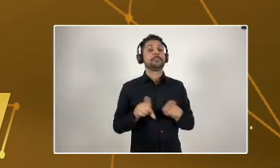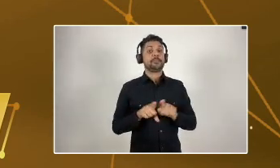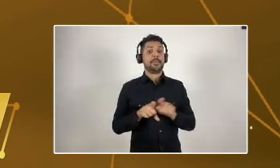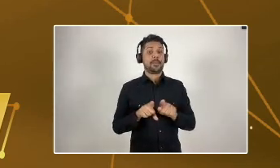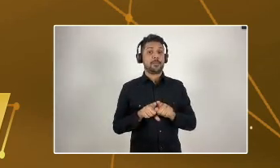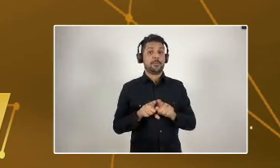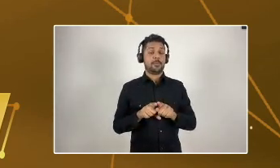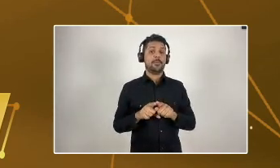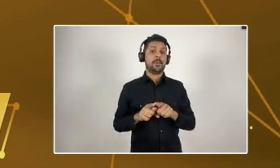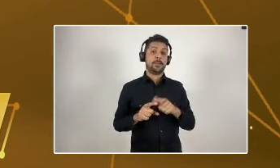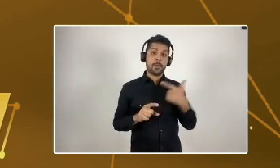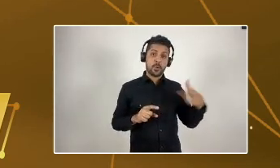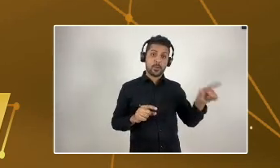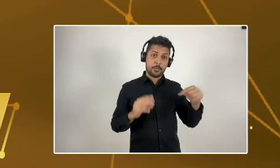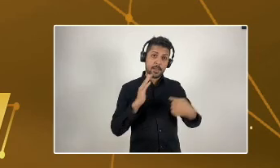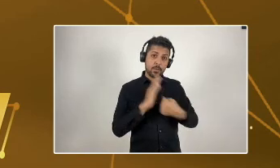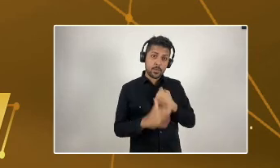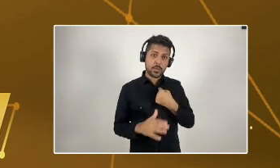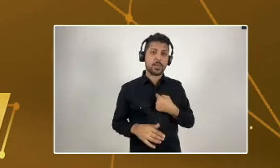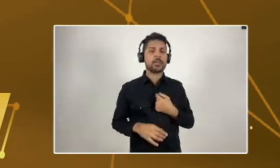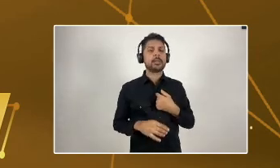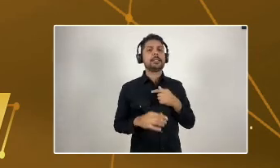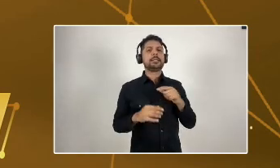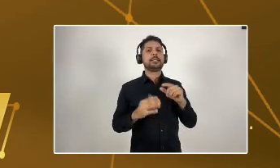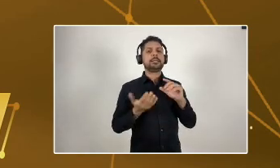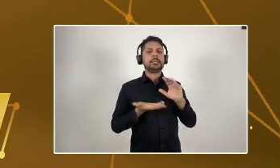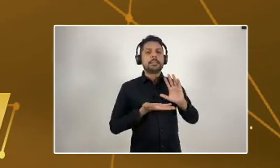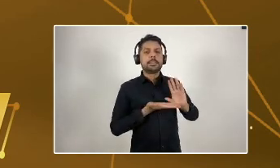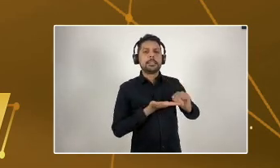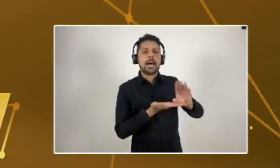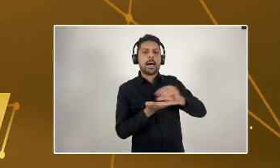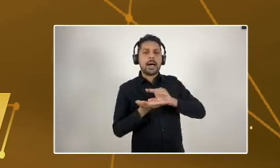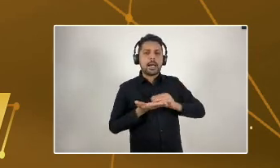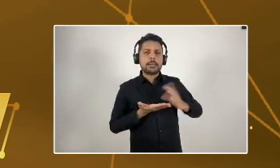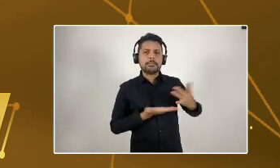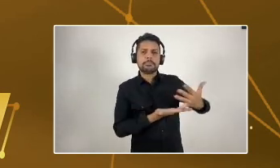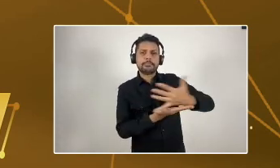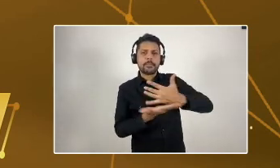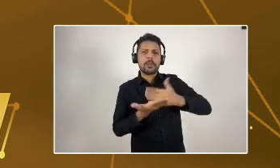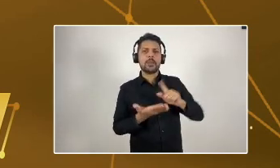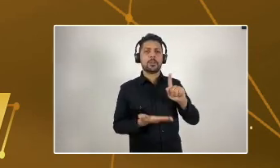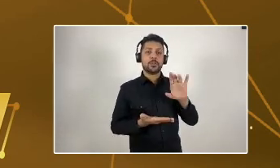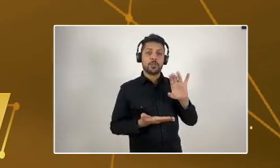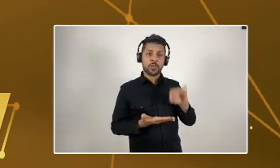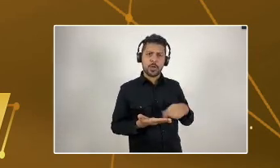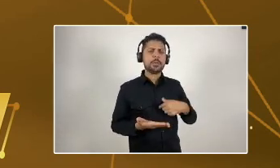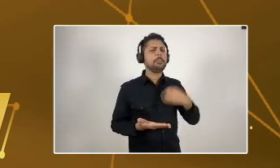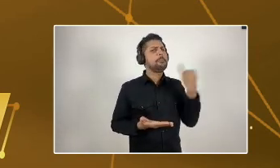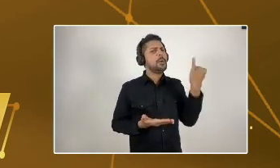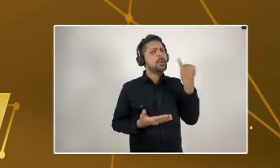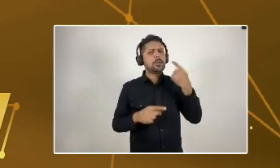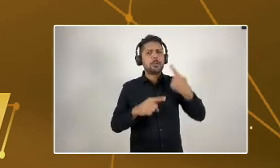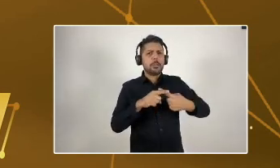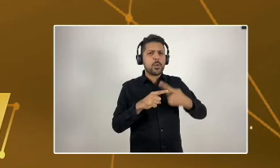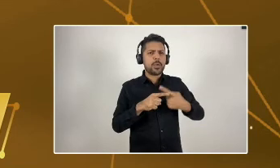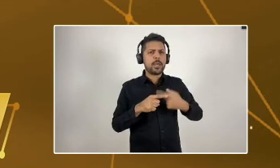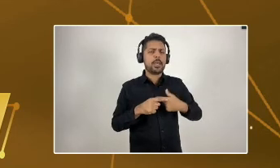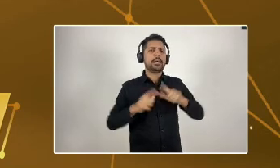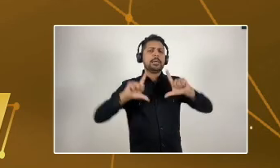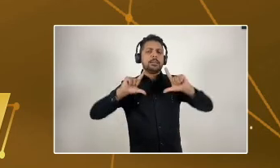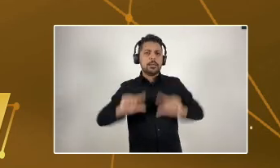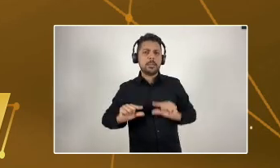compactados numa única base de dados, realmente trazem agilidade na elaboração de projetos, na redução de custos, segurança da